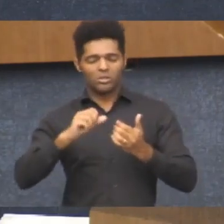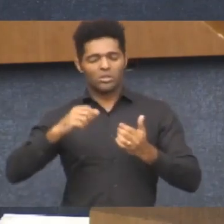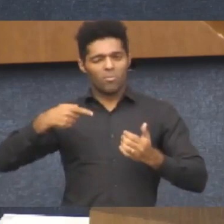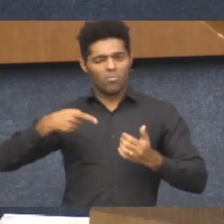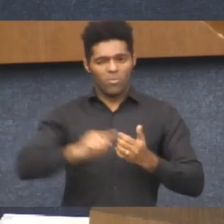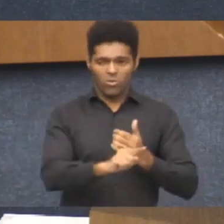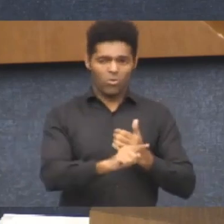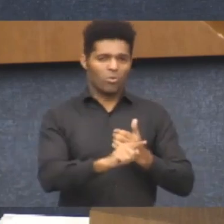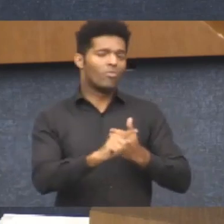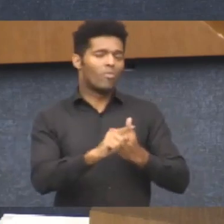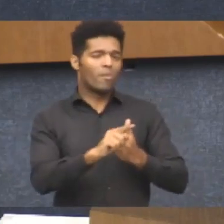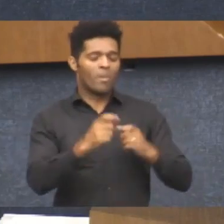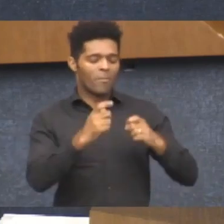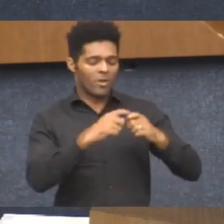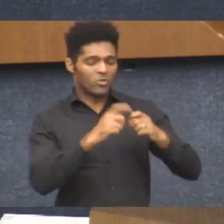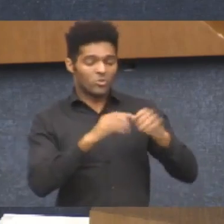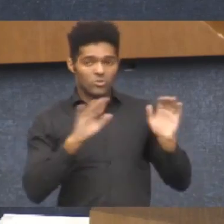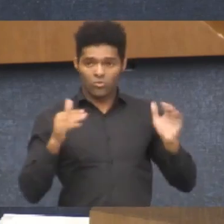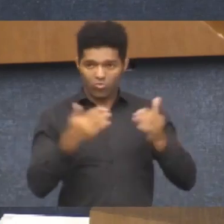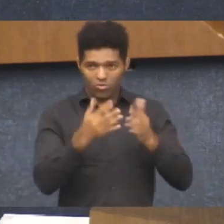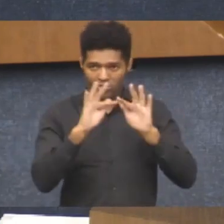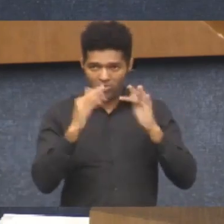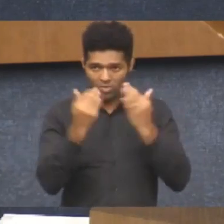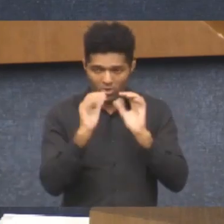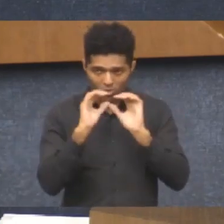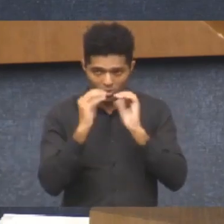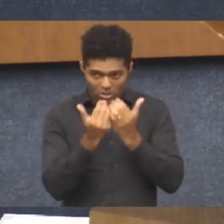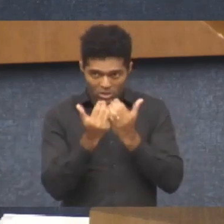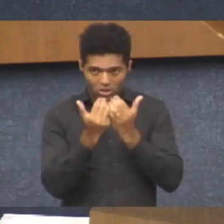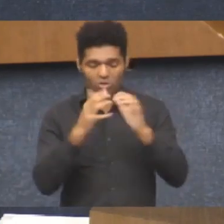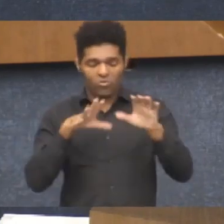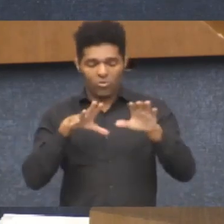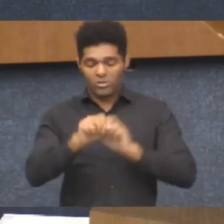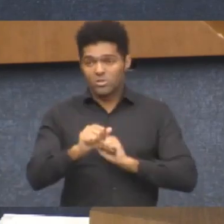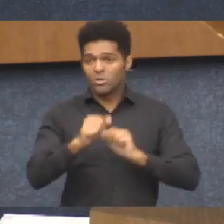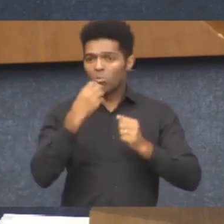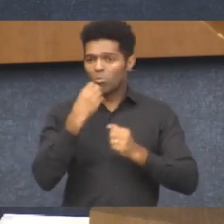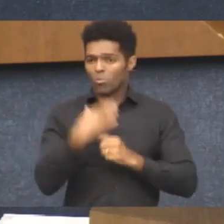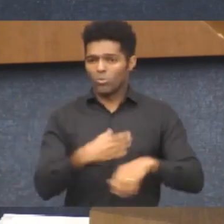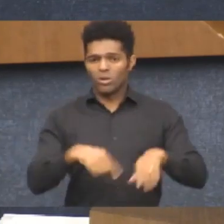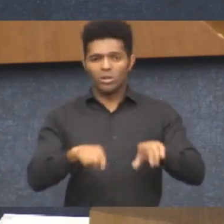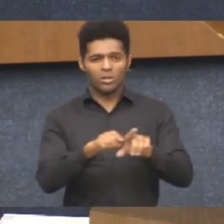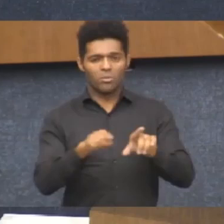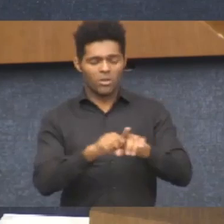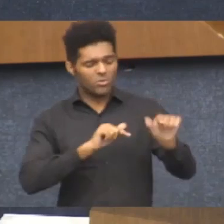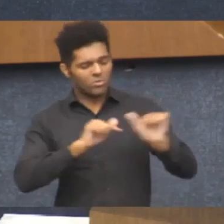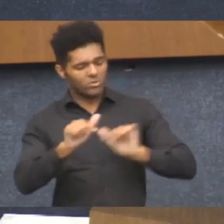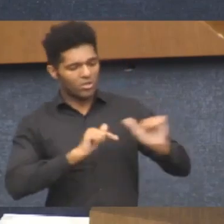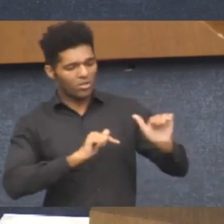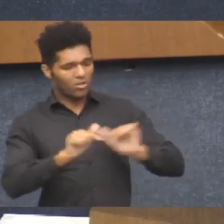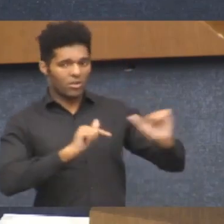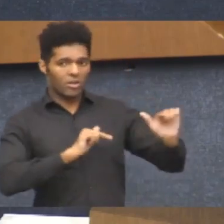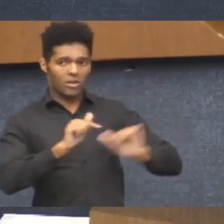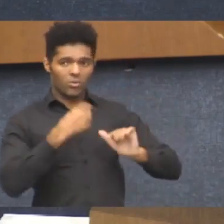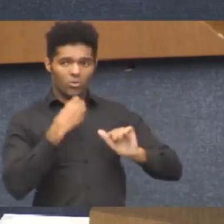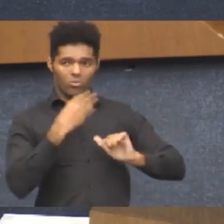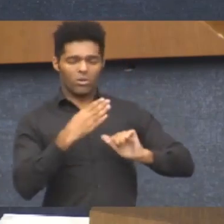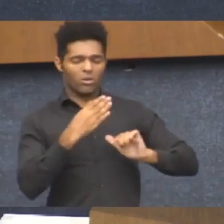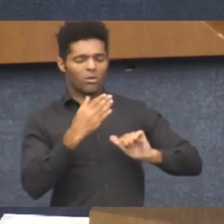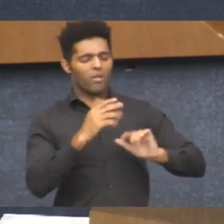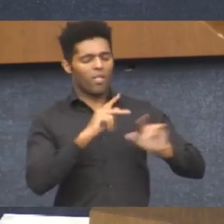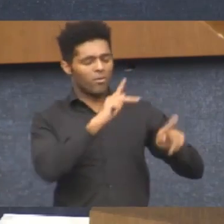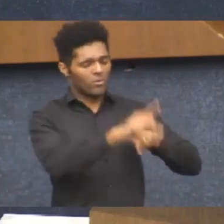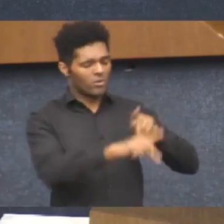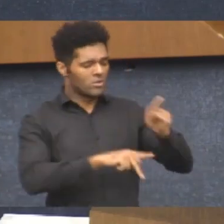bem formados, que vão conseguir fazer aquilo que a gente precisa que seja feito pela população. Então, esse é o sonho da sociedade.